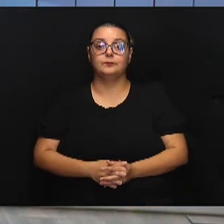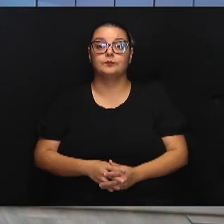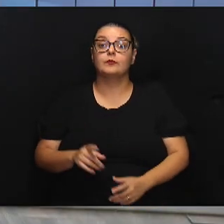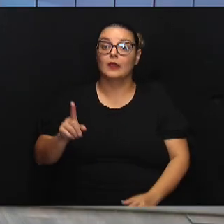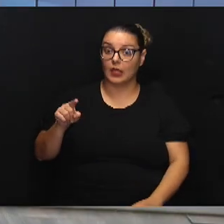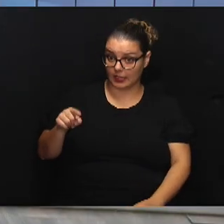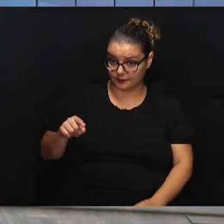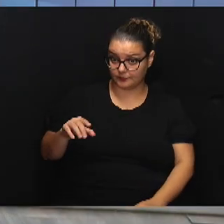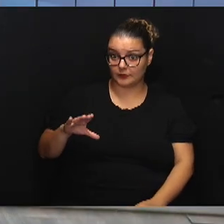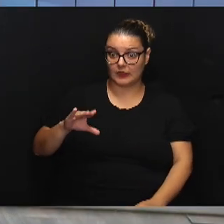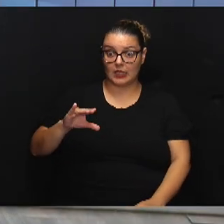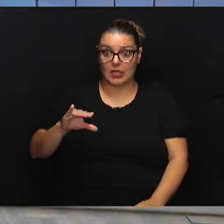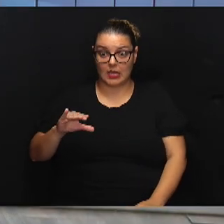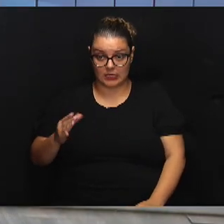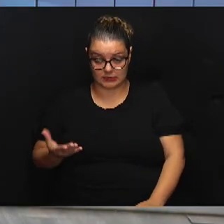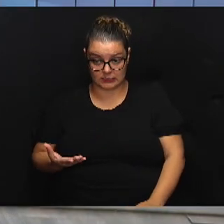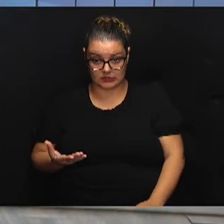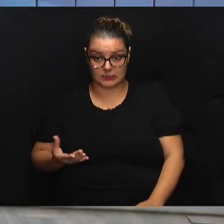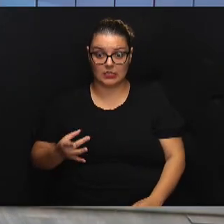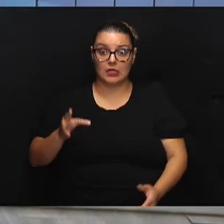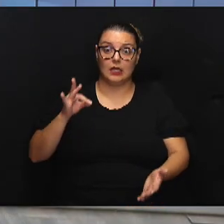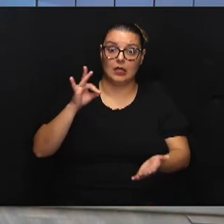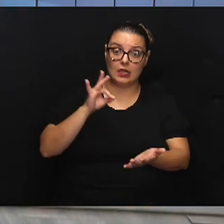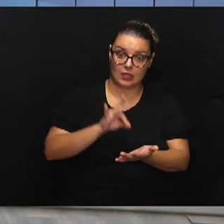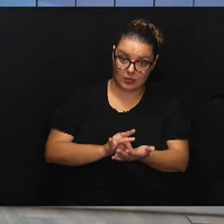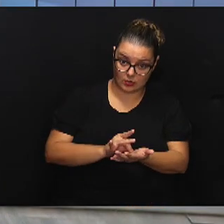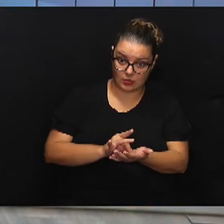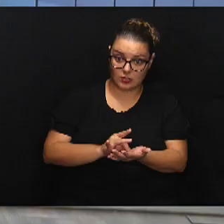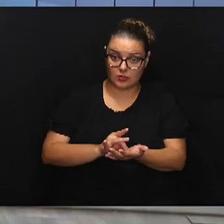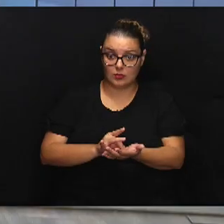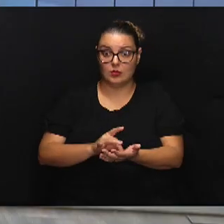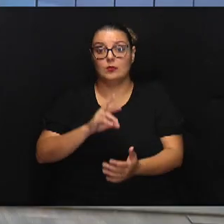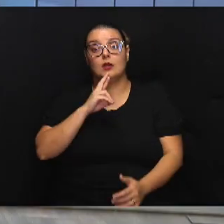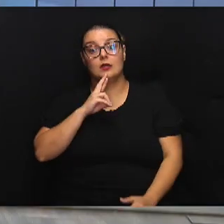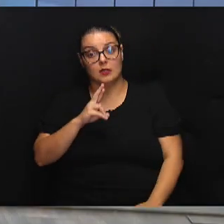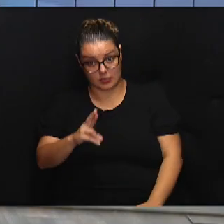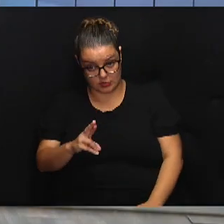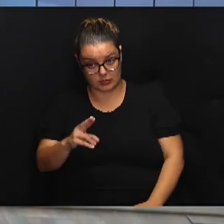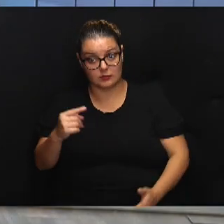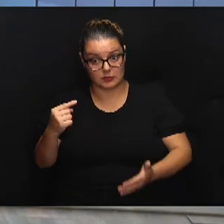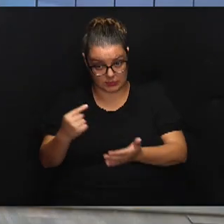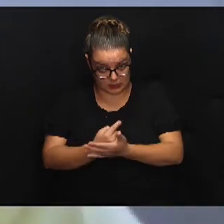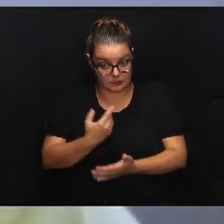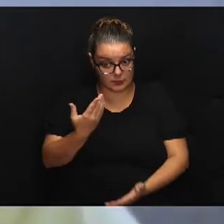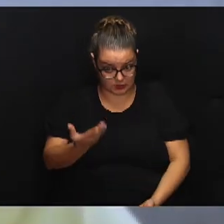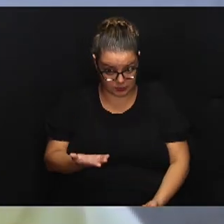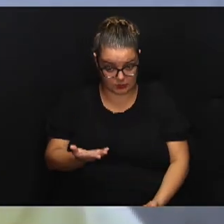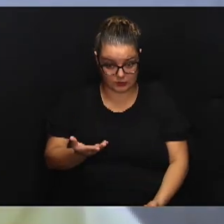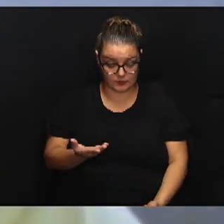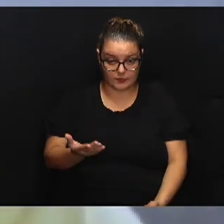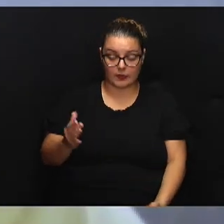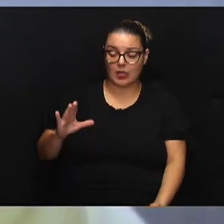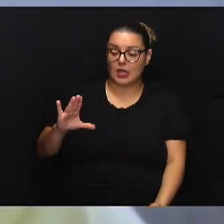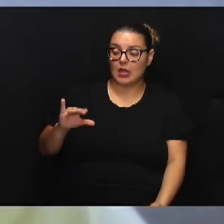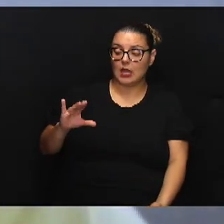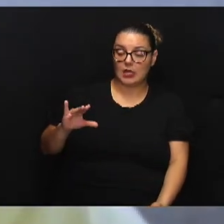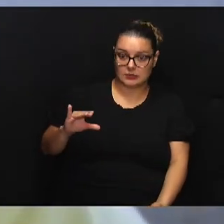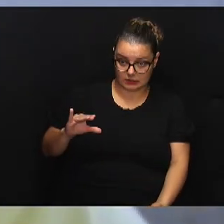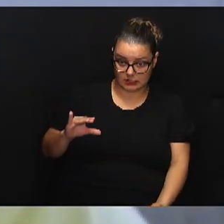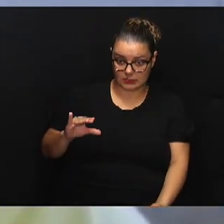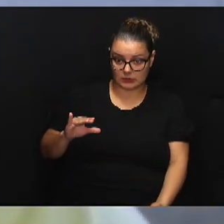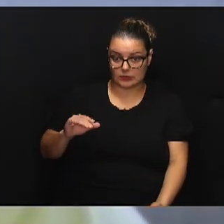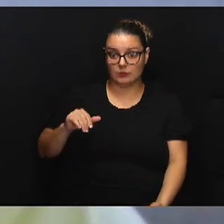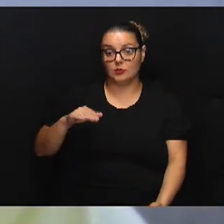A ciência tem realmente procurado responder a esta pergunta. A ciência ainda, por mais que ela